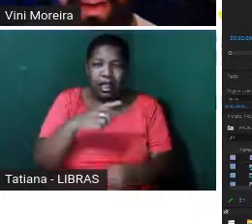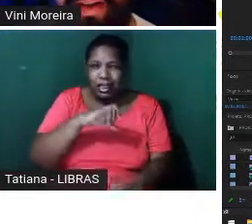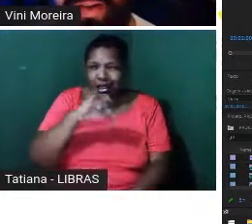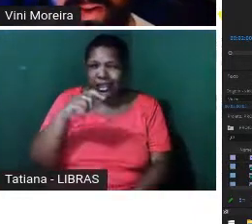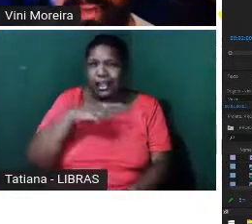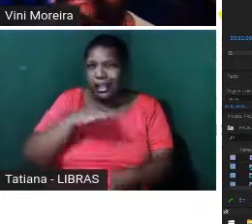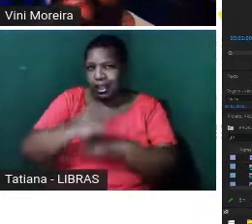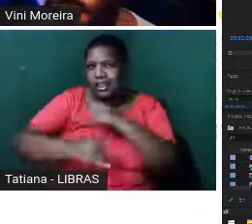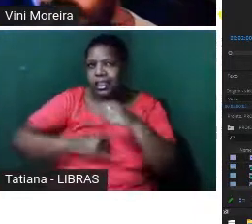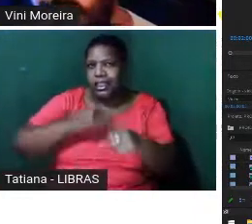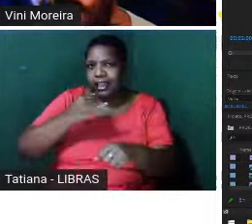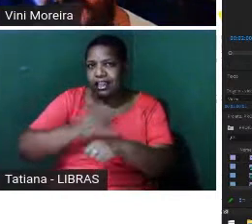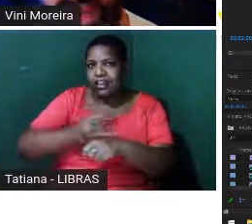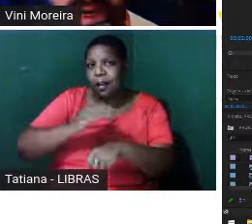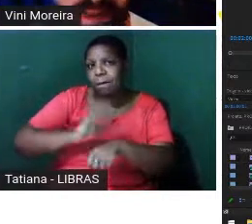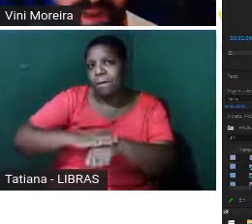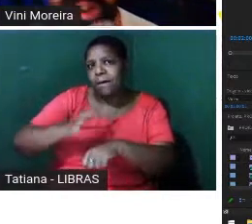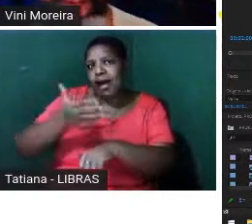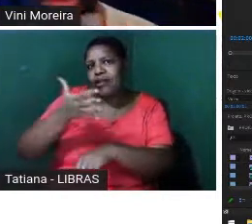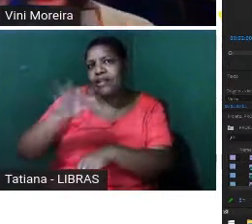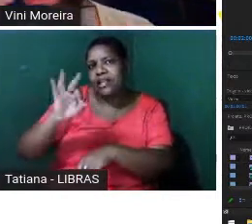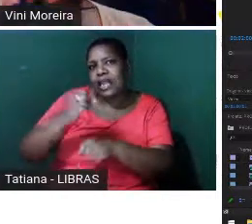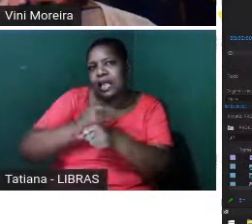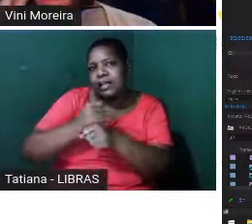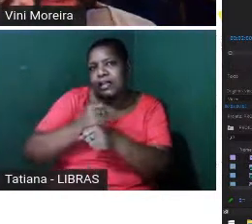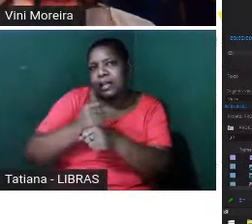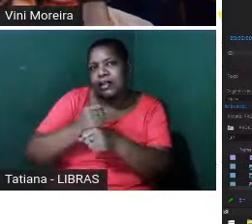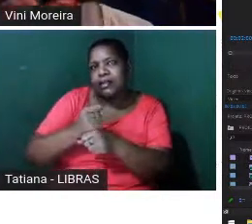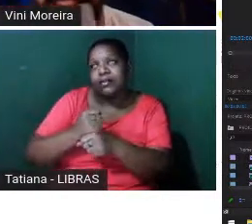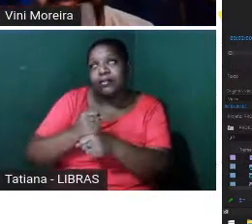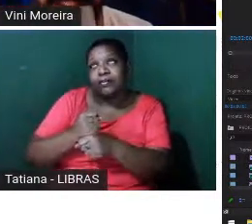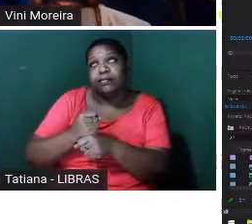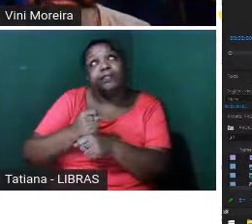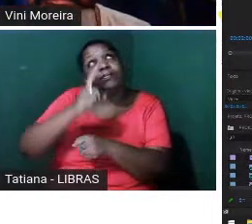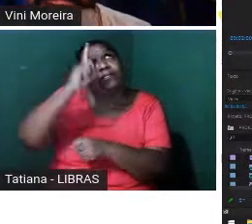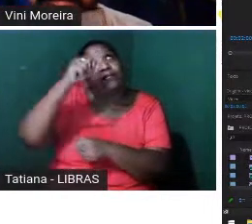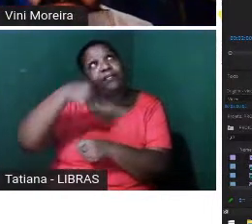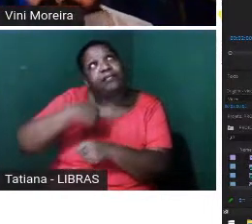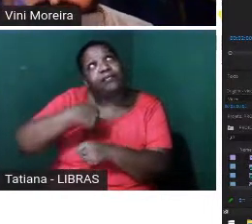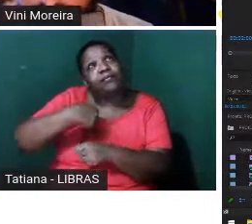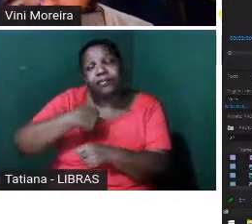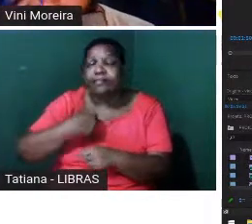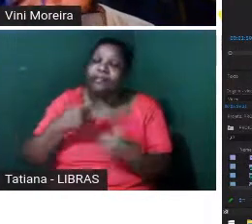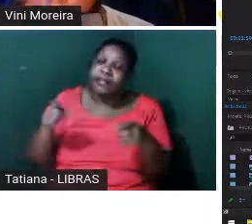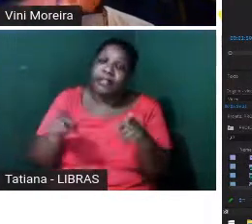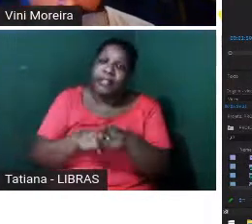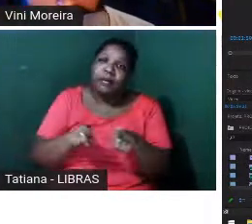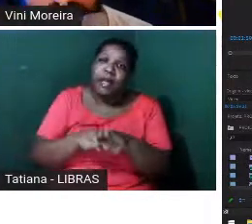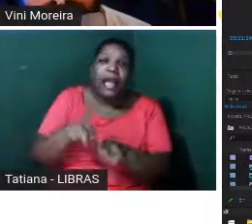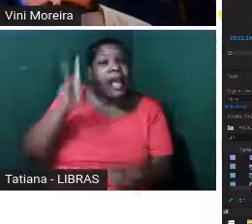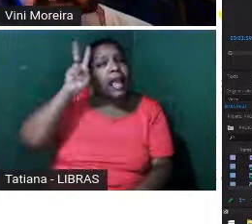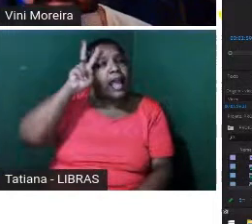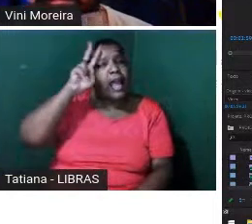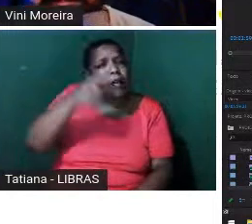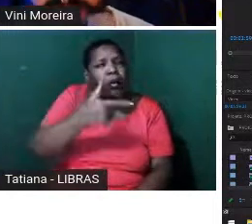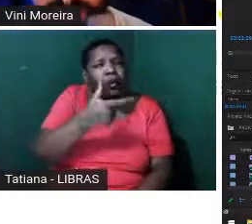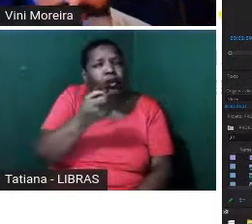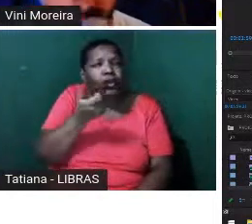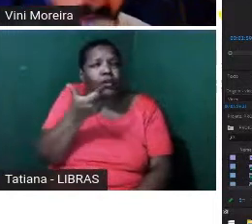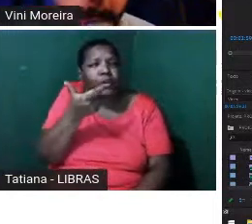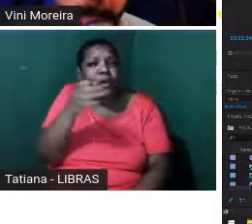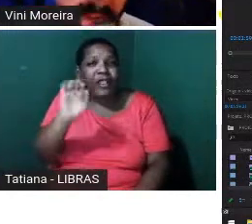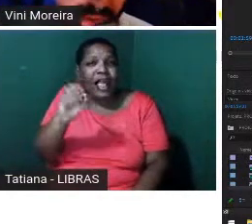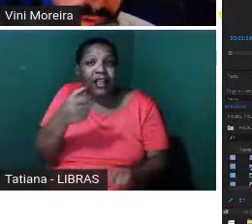em felizmente aqui sou eu a gente lembra quem 2003/2010 a gente teve uma um Boom uma